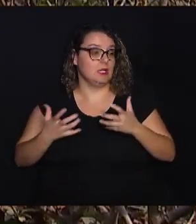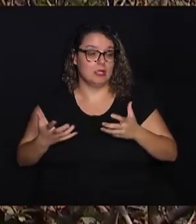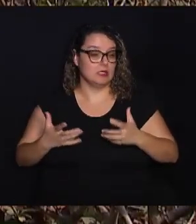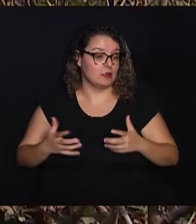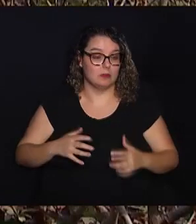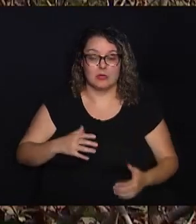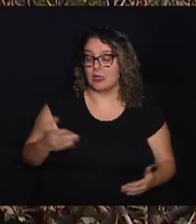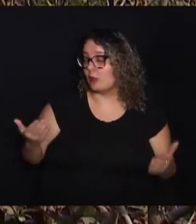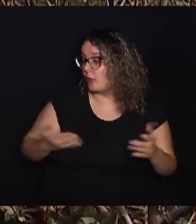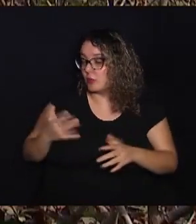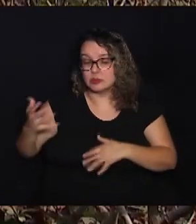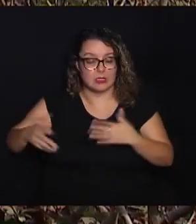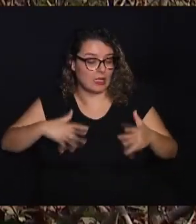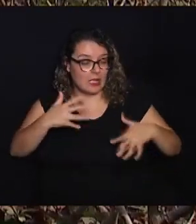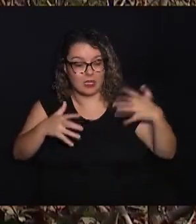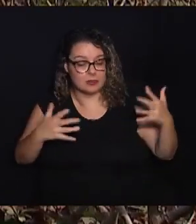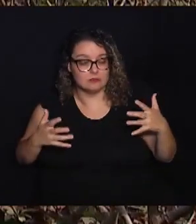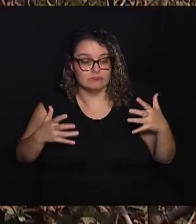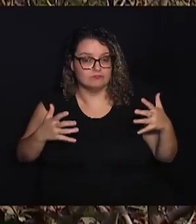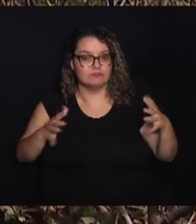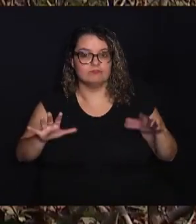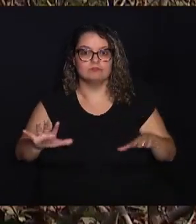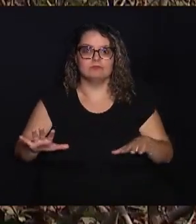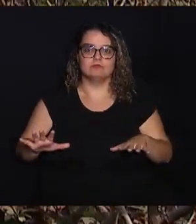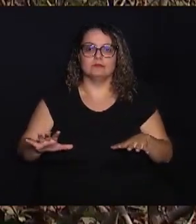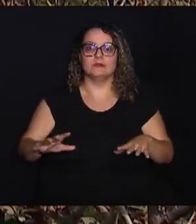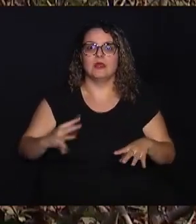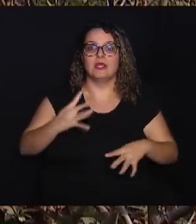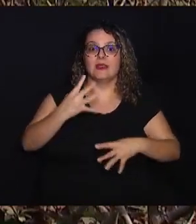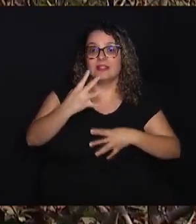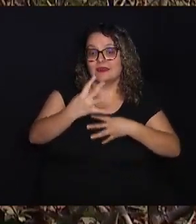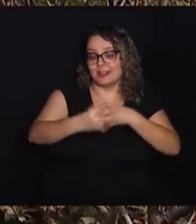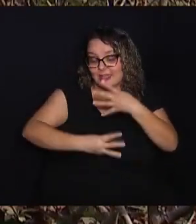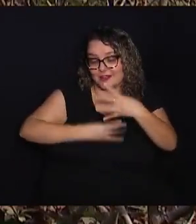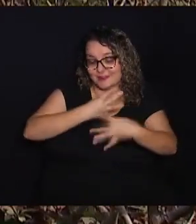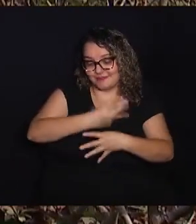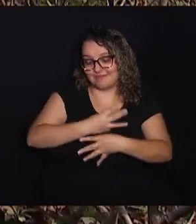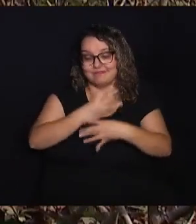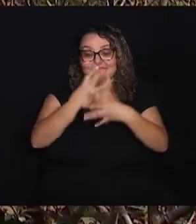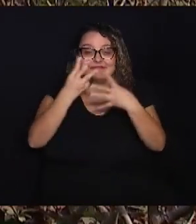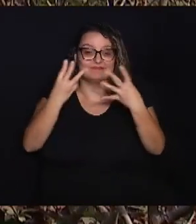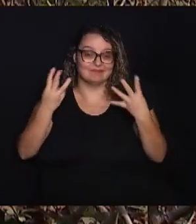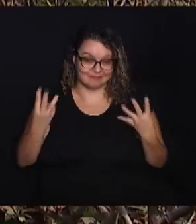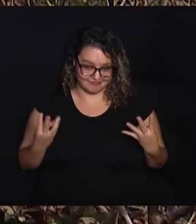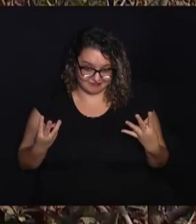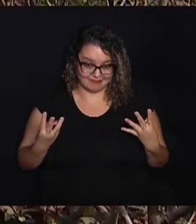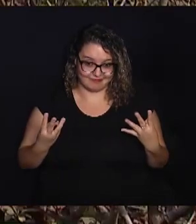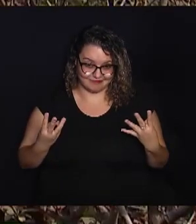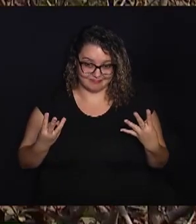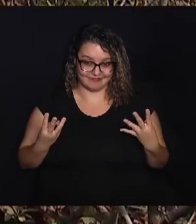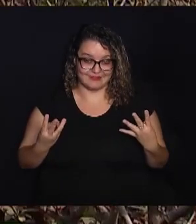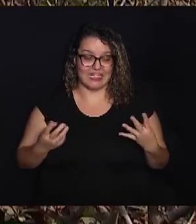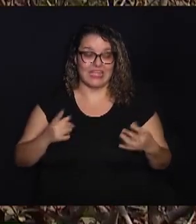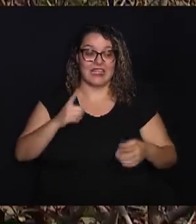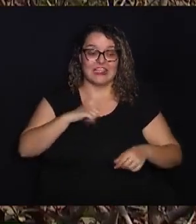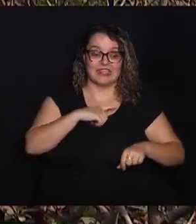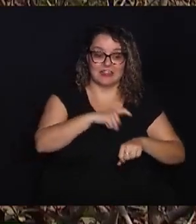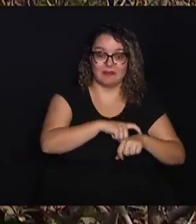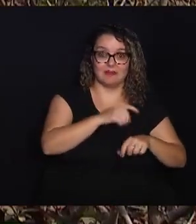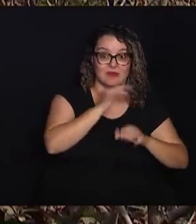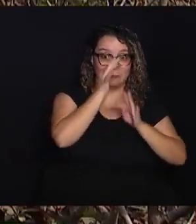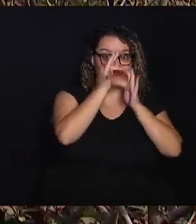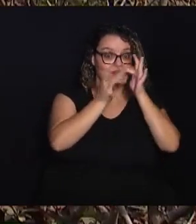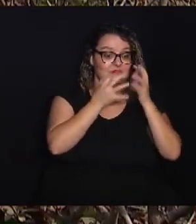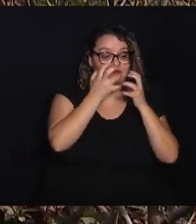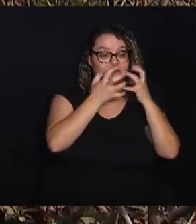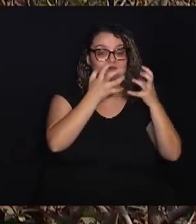hoje, para isso, aquilo, e aí a gente tem as 4 estações, né? E as estações falam, olha, vai ter a época certa que ela vai florir, vai